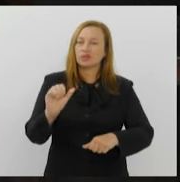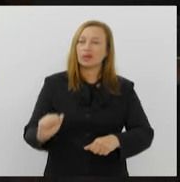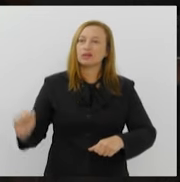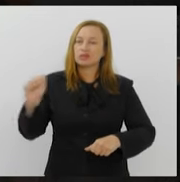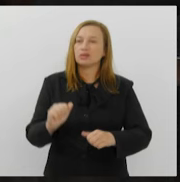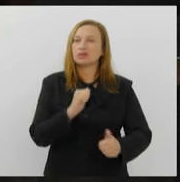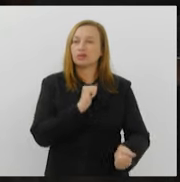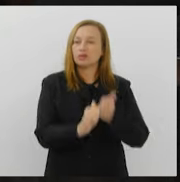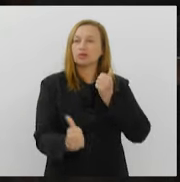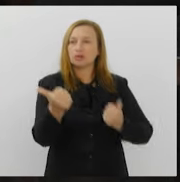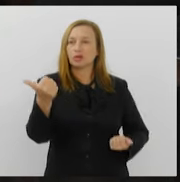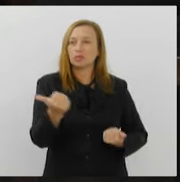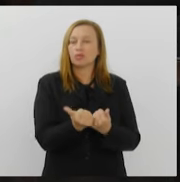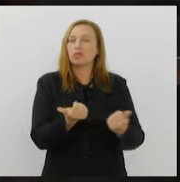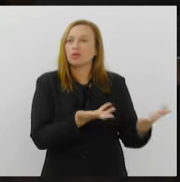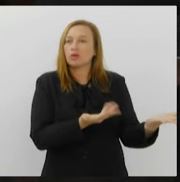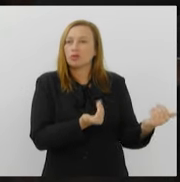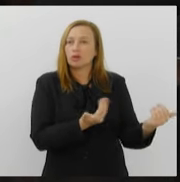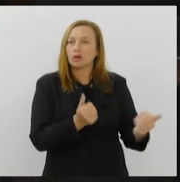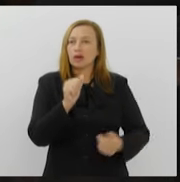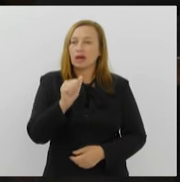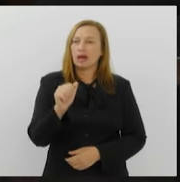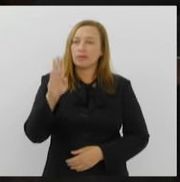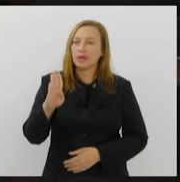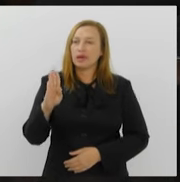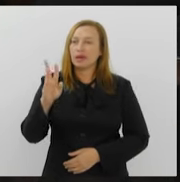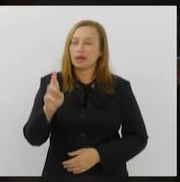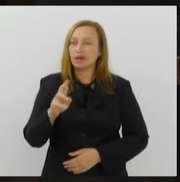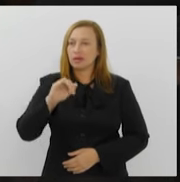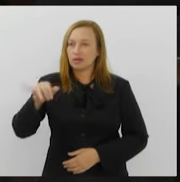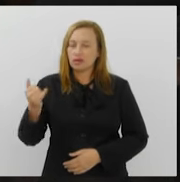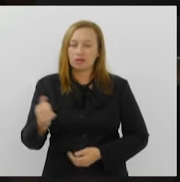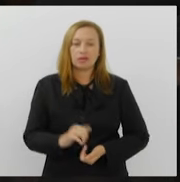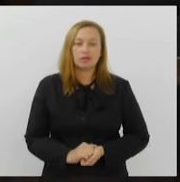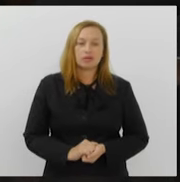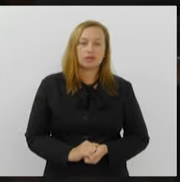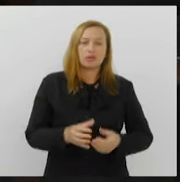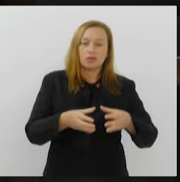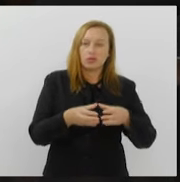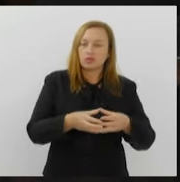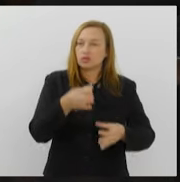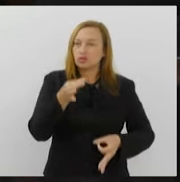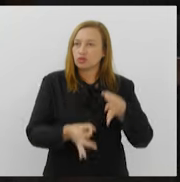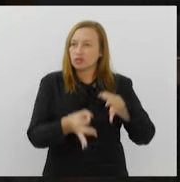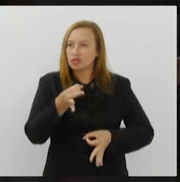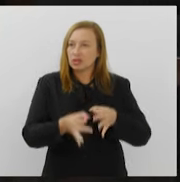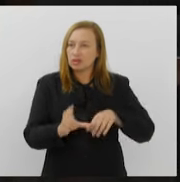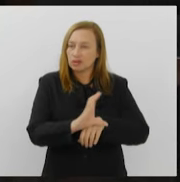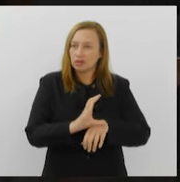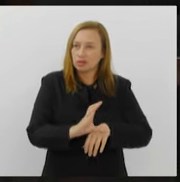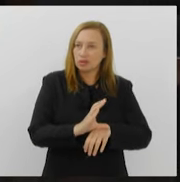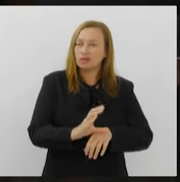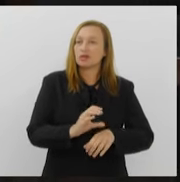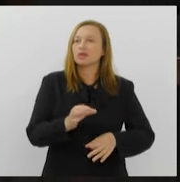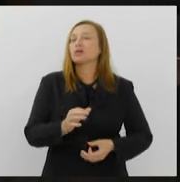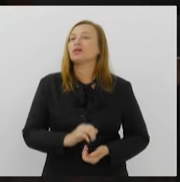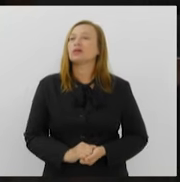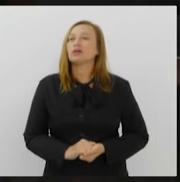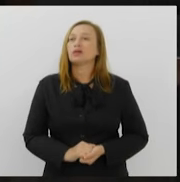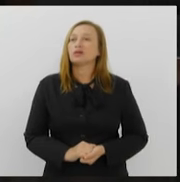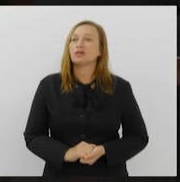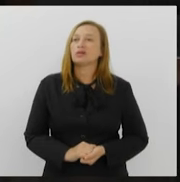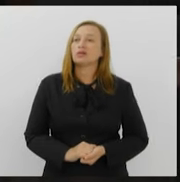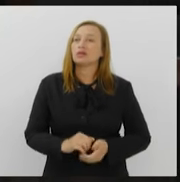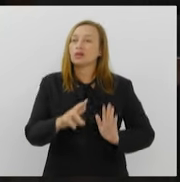Esportiva de Apoio ao Jovem, ABEJ. Pareceres das comissões de Constituição e Justiça pela juridicidade